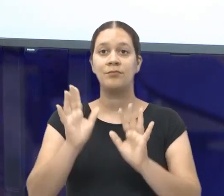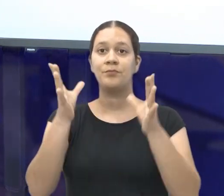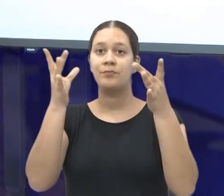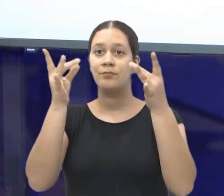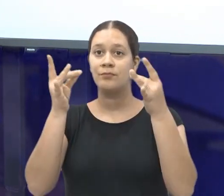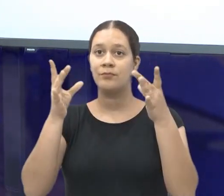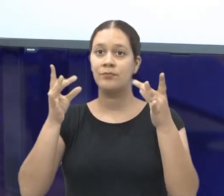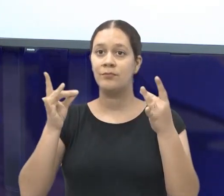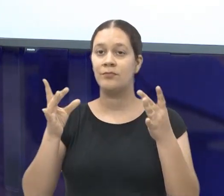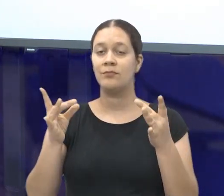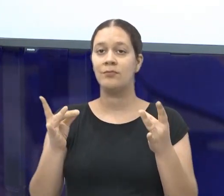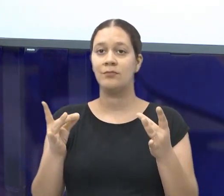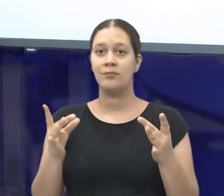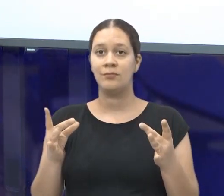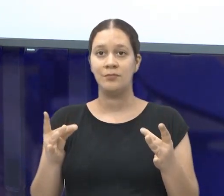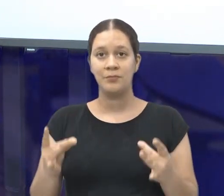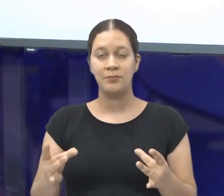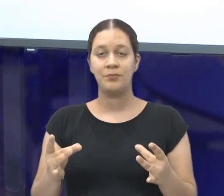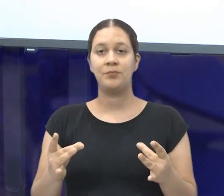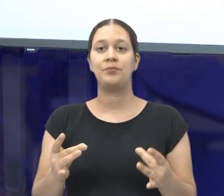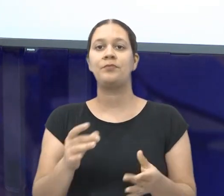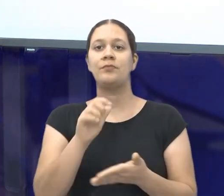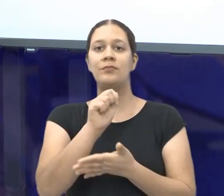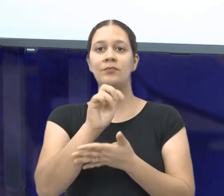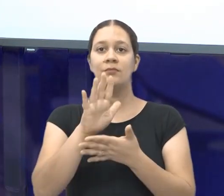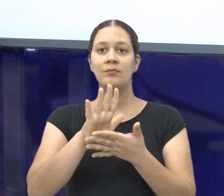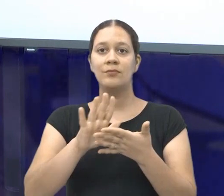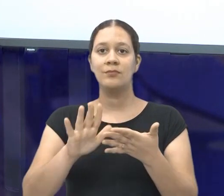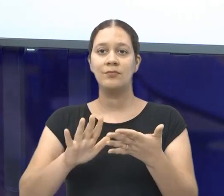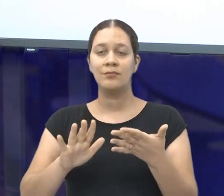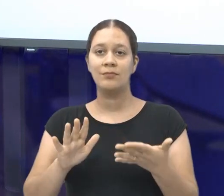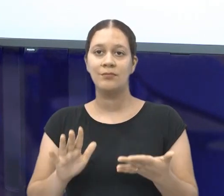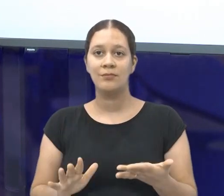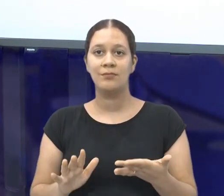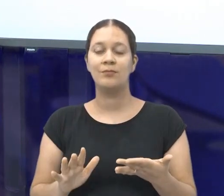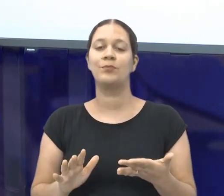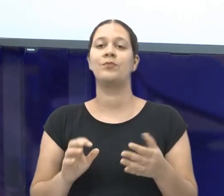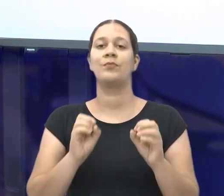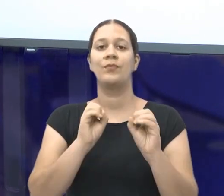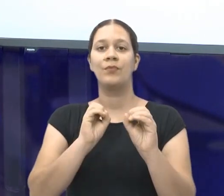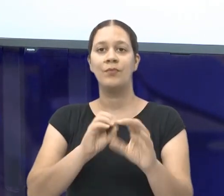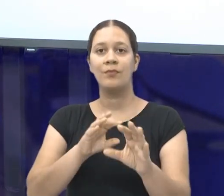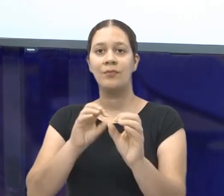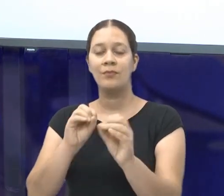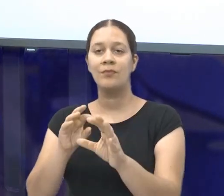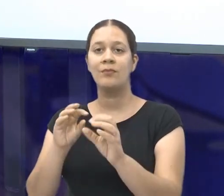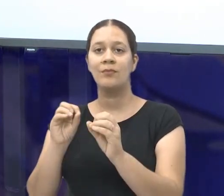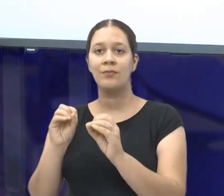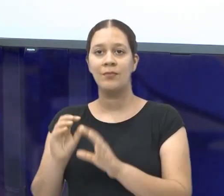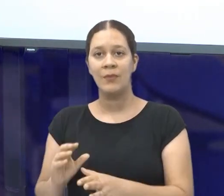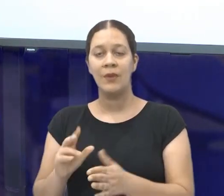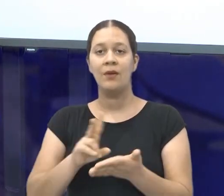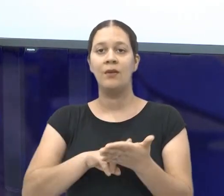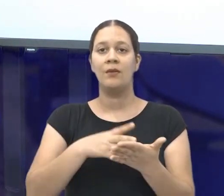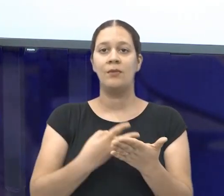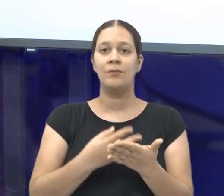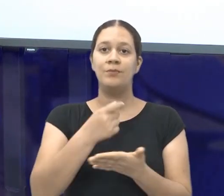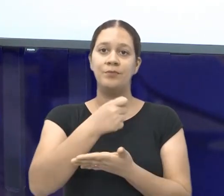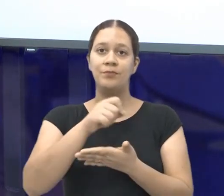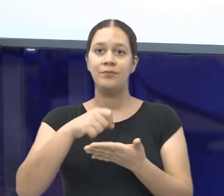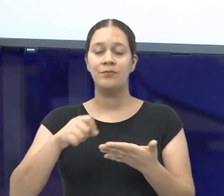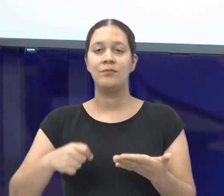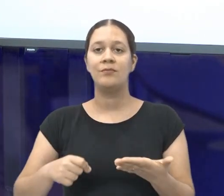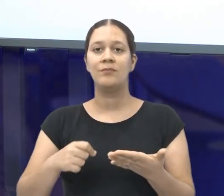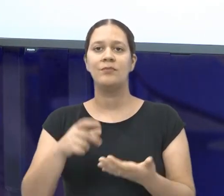nós começarmos a ver essa atividade 1, falando dos ensinamentos da tradição escrita, só recapitulando, ou